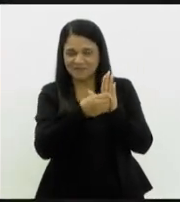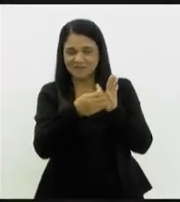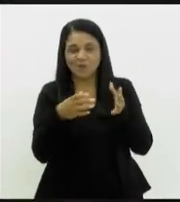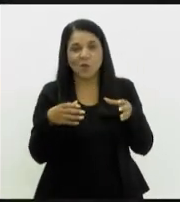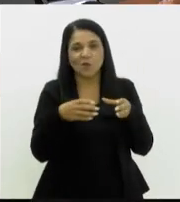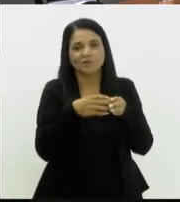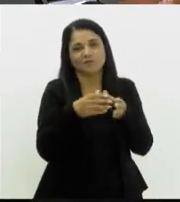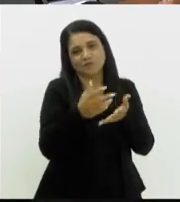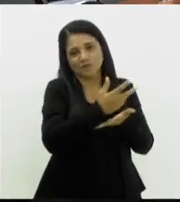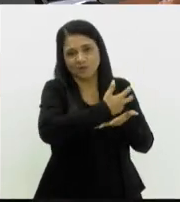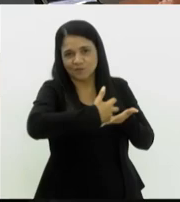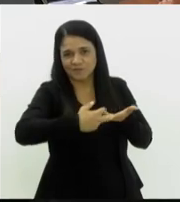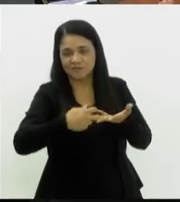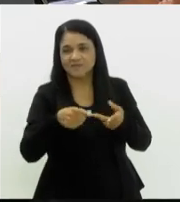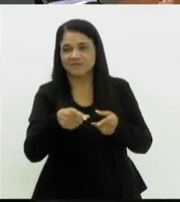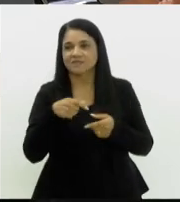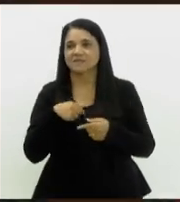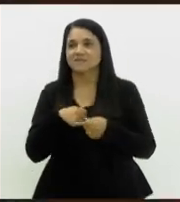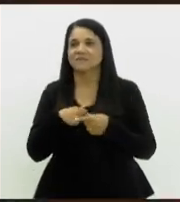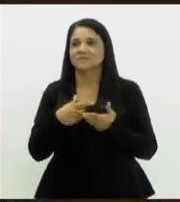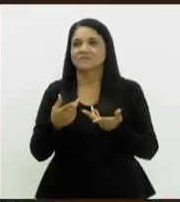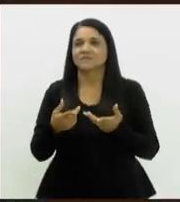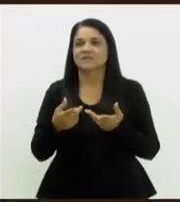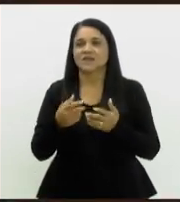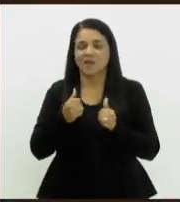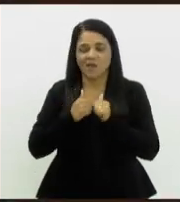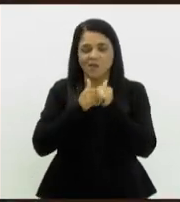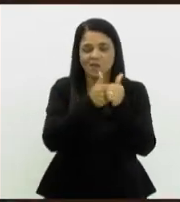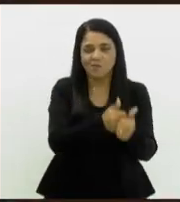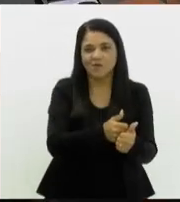Tributação. Acompanhe o parecer da CCJ.